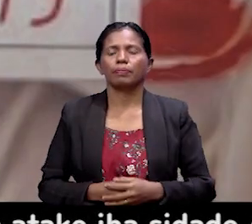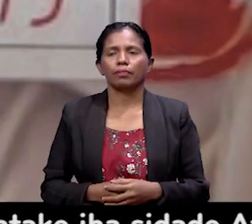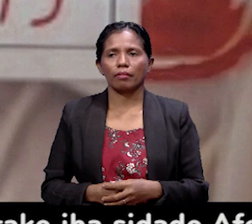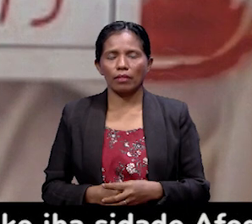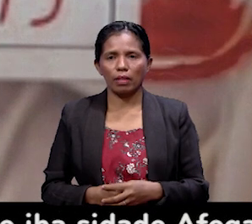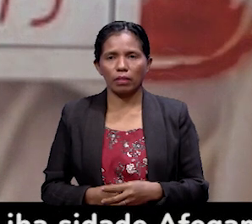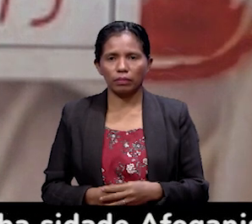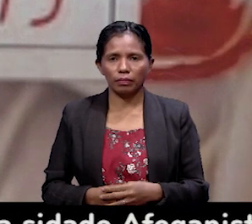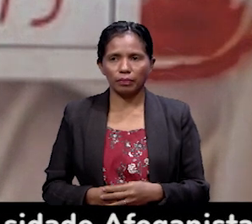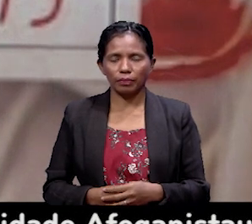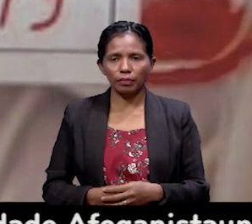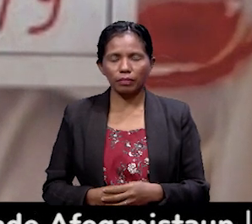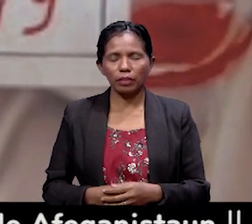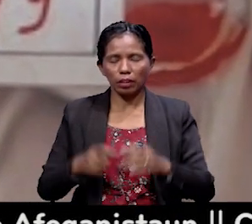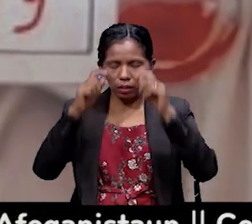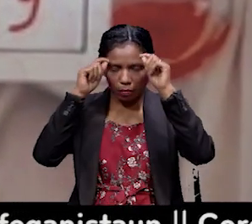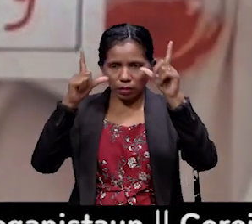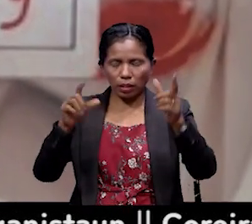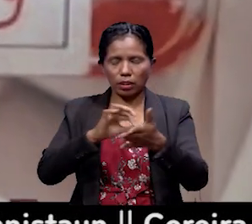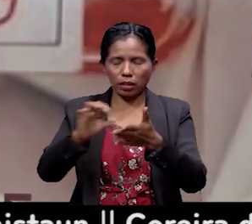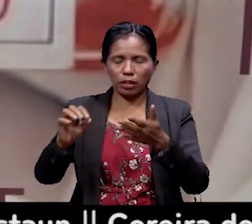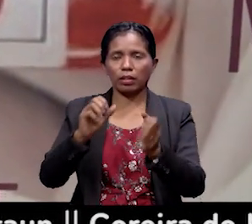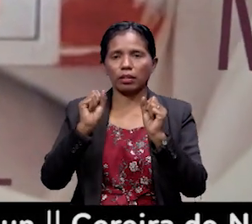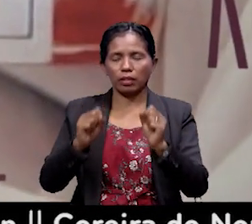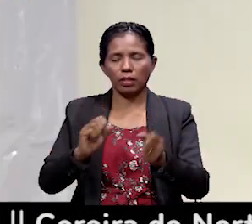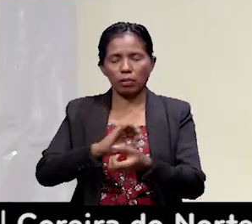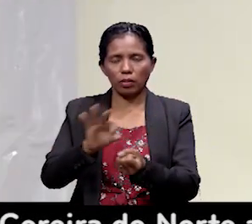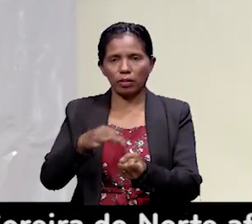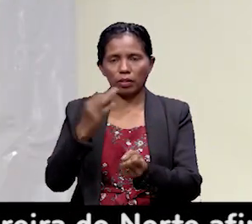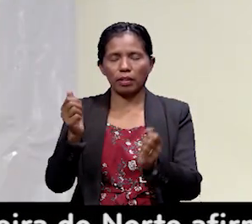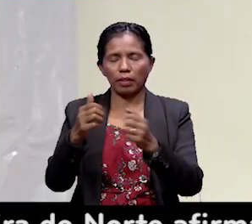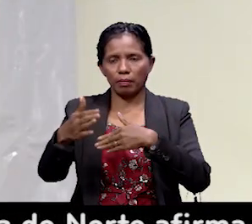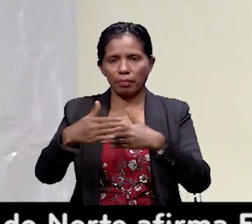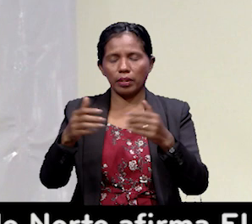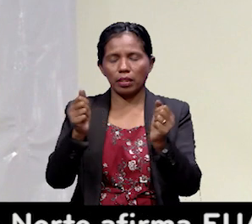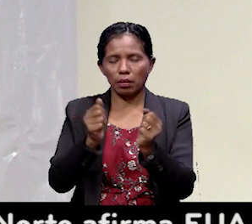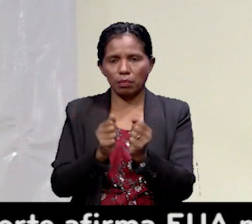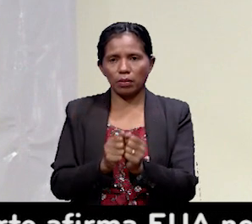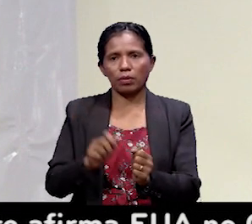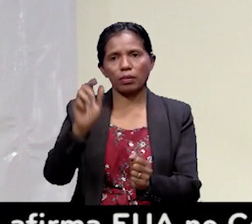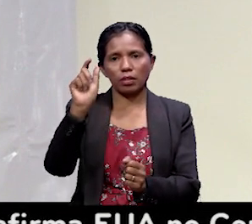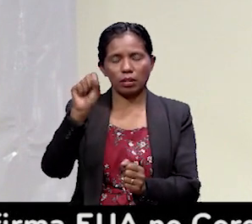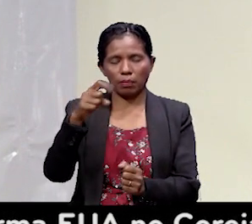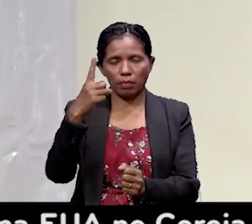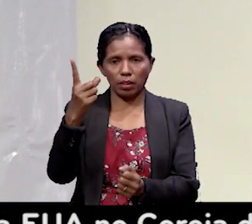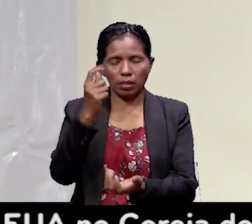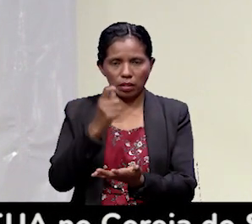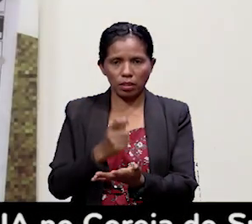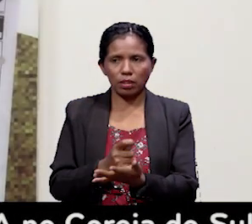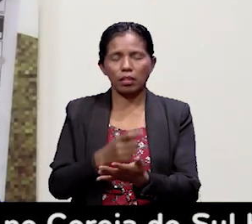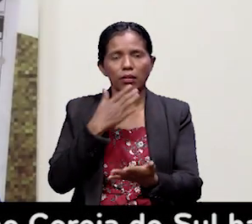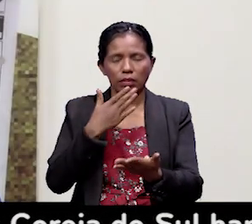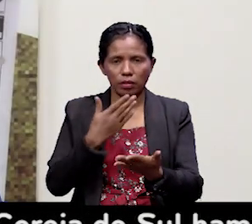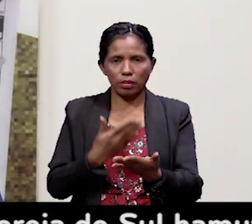Toras ne Timor-Leste resiste caso cumulativo confirmado COVID-19, besik rihun sanulo resing rua, caso recuperado